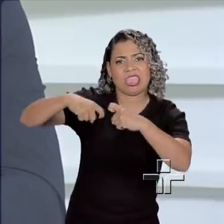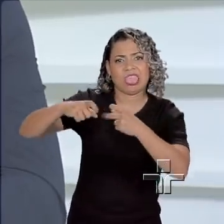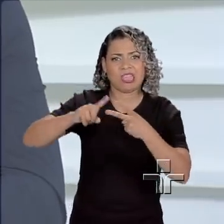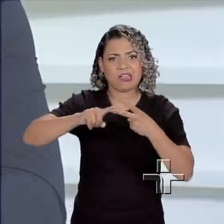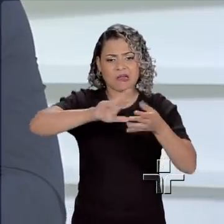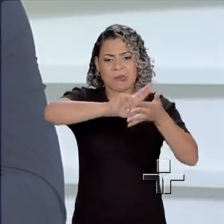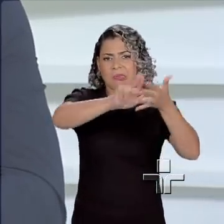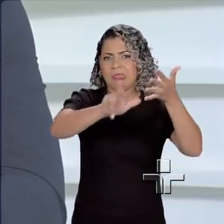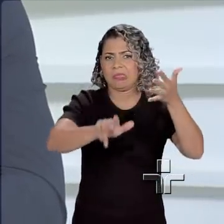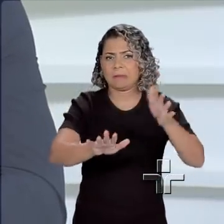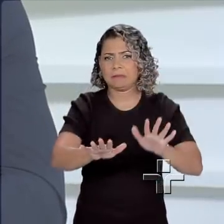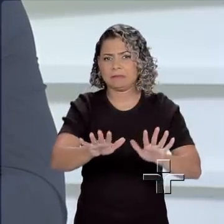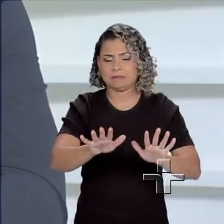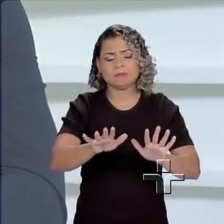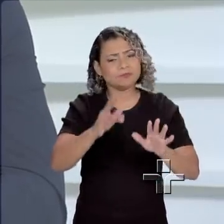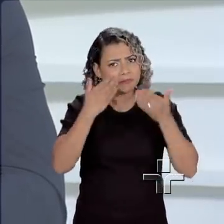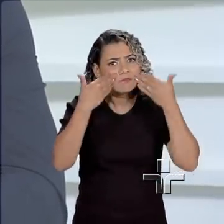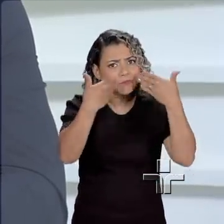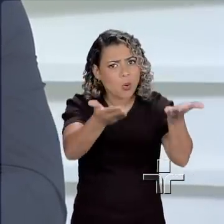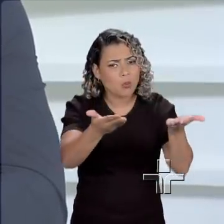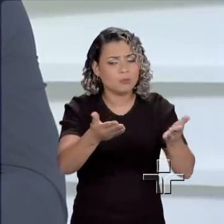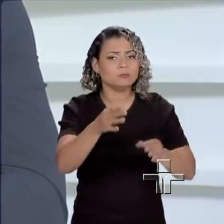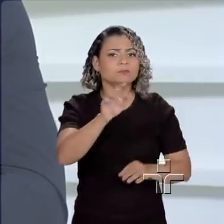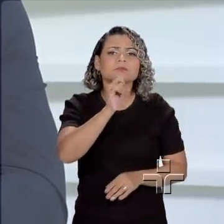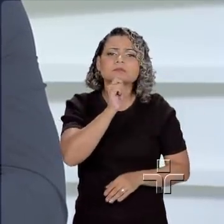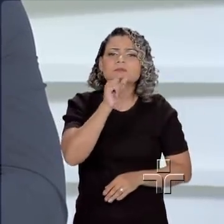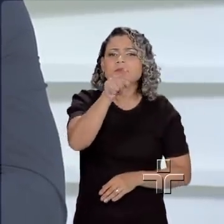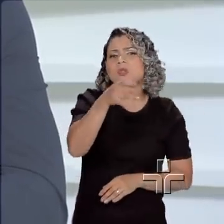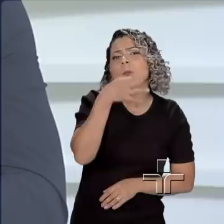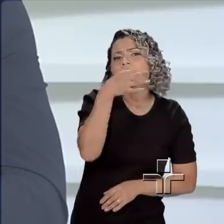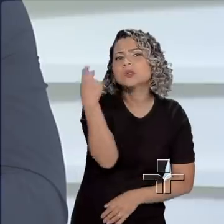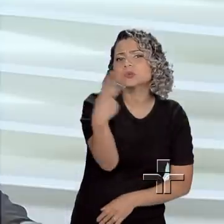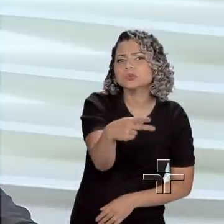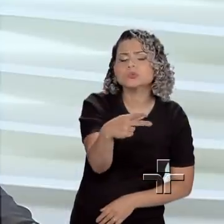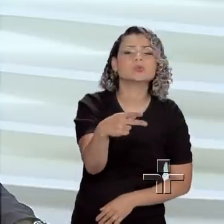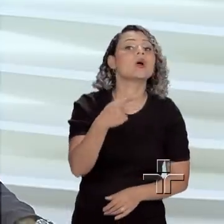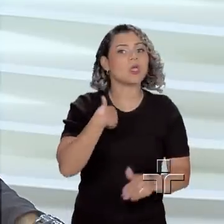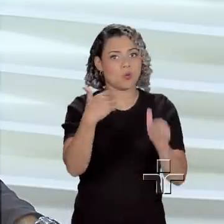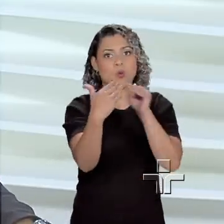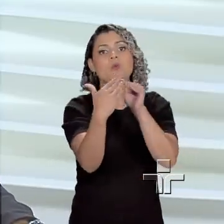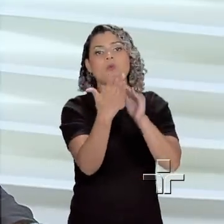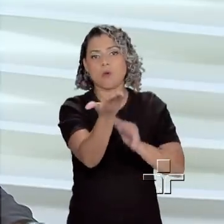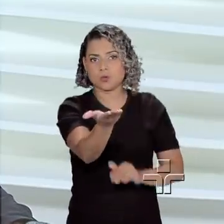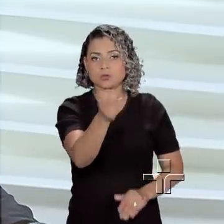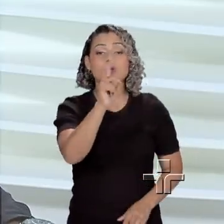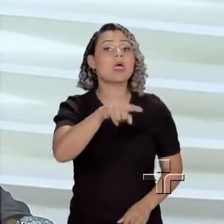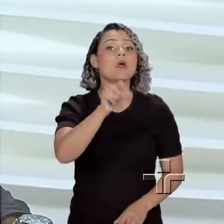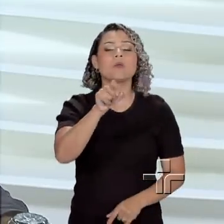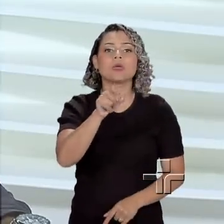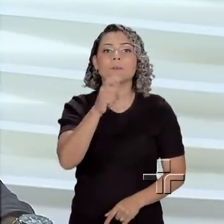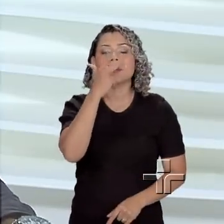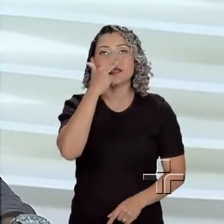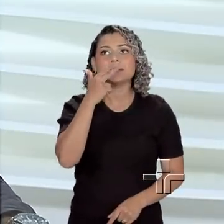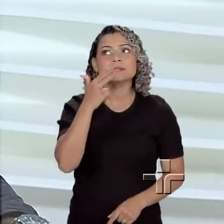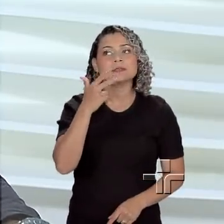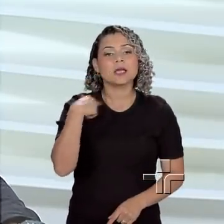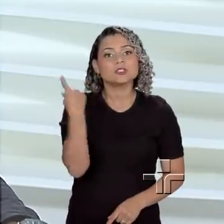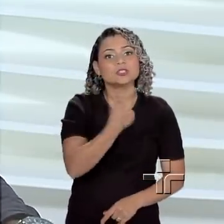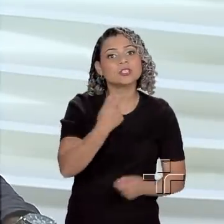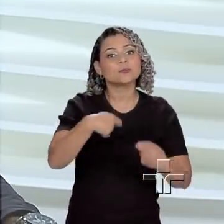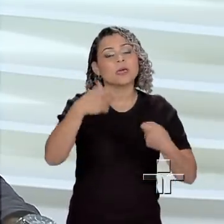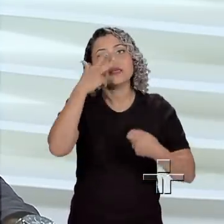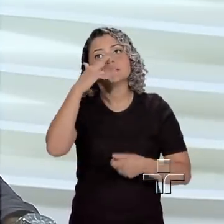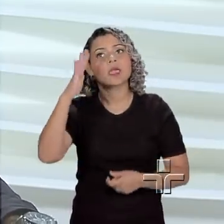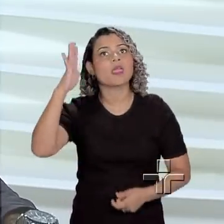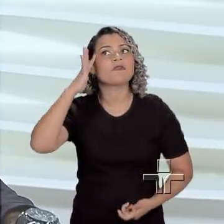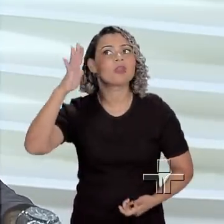né? Eu queria ouvir do senhor o que o senhor acha da questão, e também concordo com o senhor, que é a humanidade está refletindo a sua maldade.